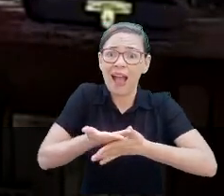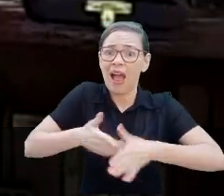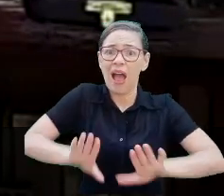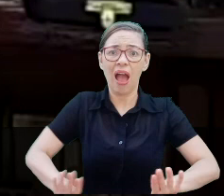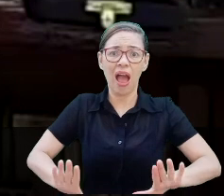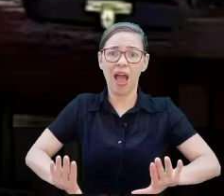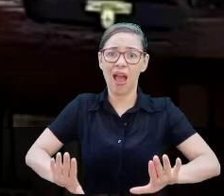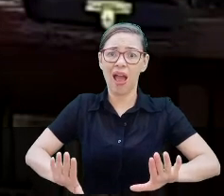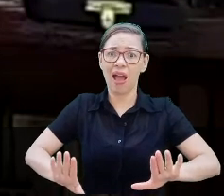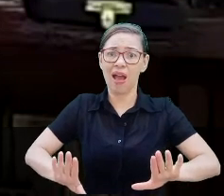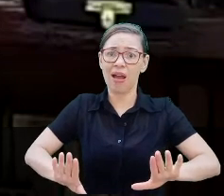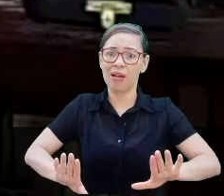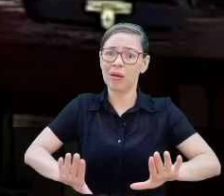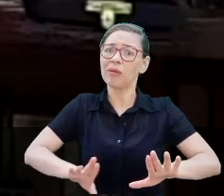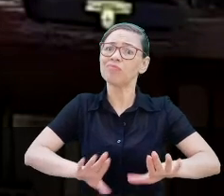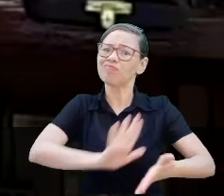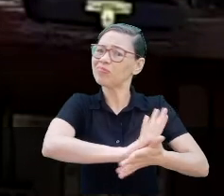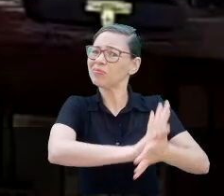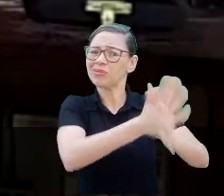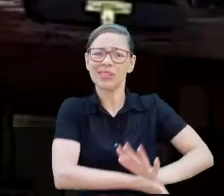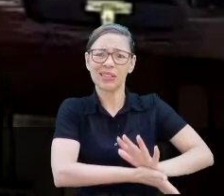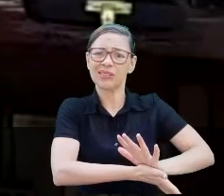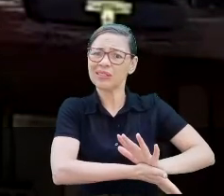a violência letal é a ponta da lança